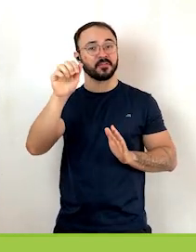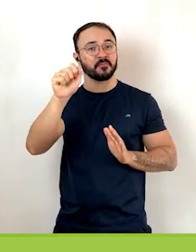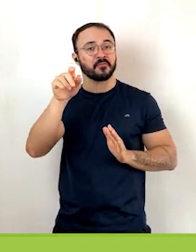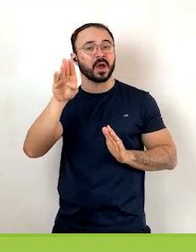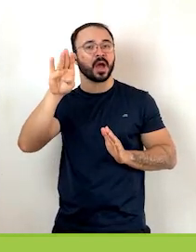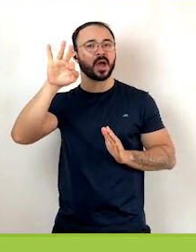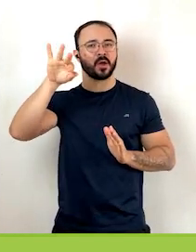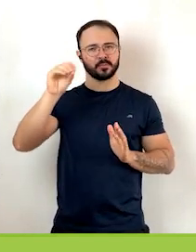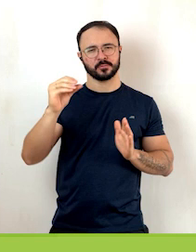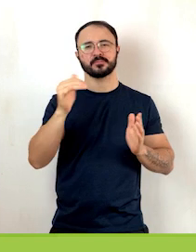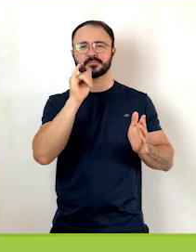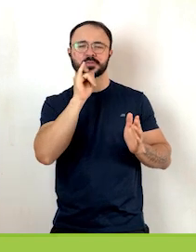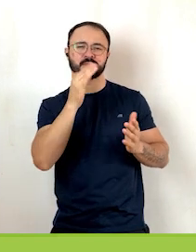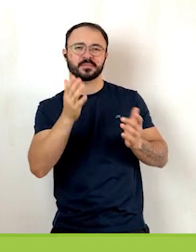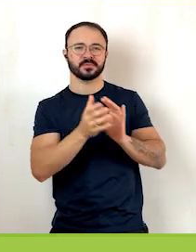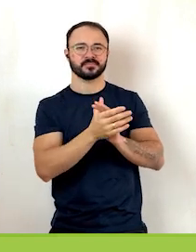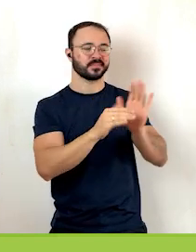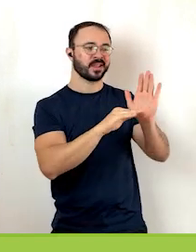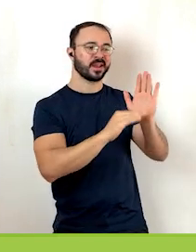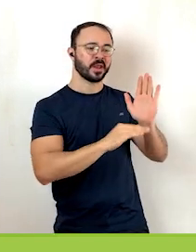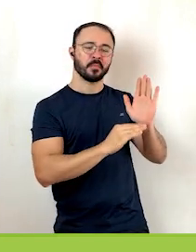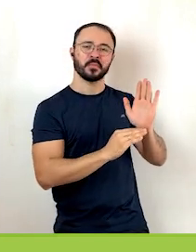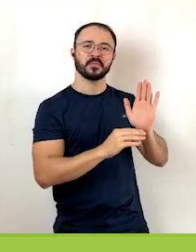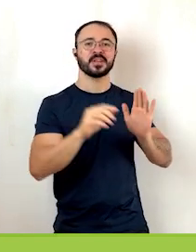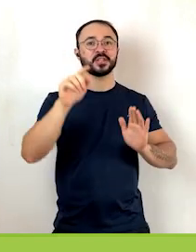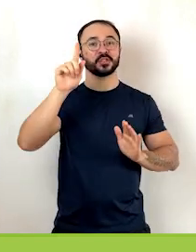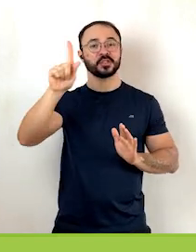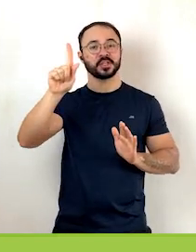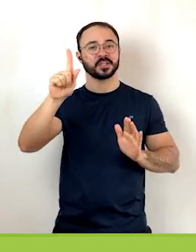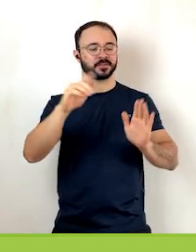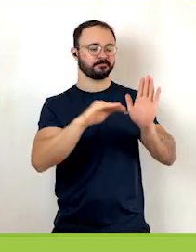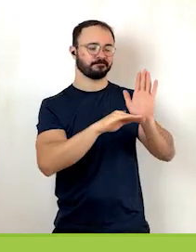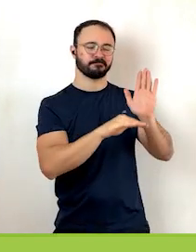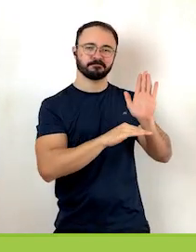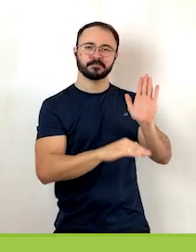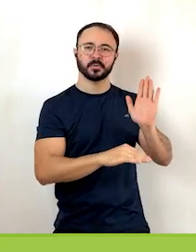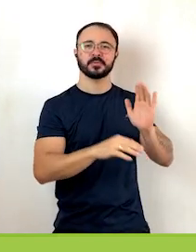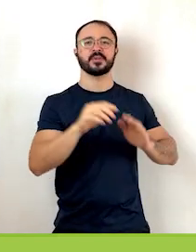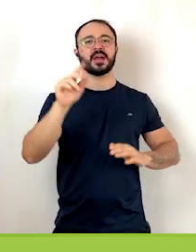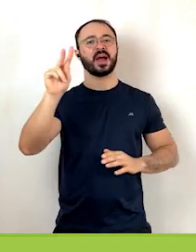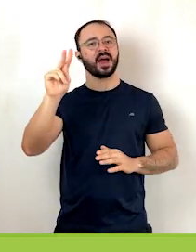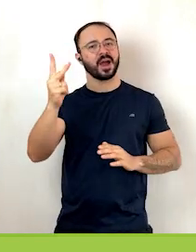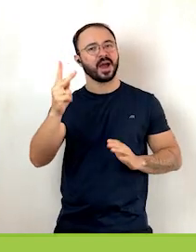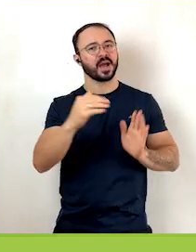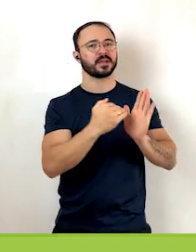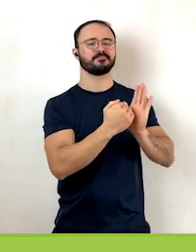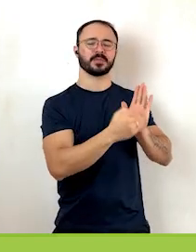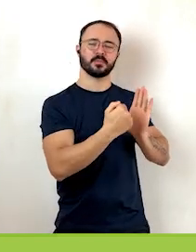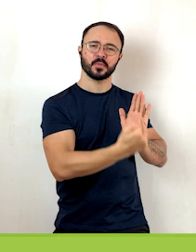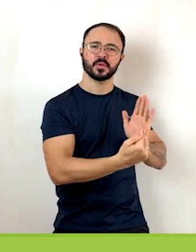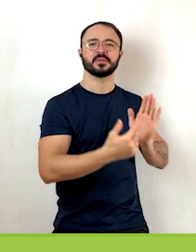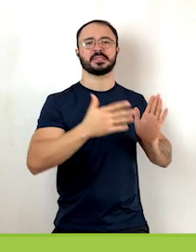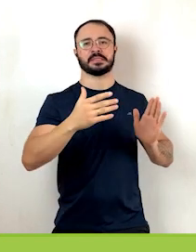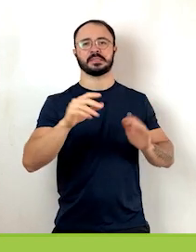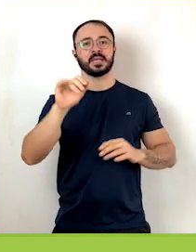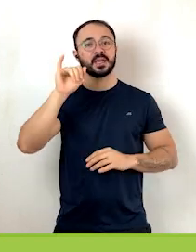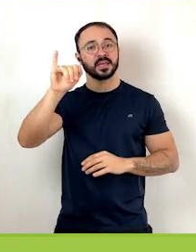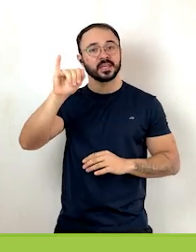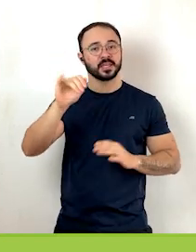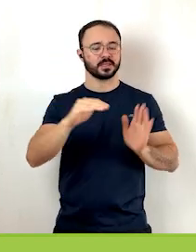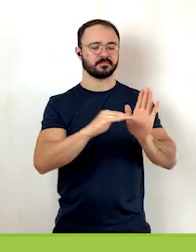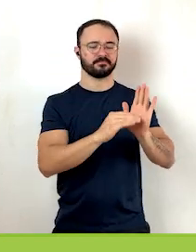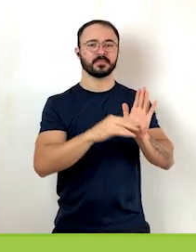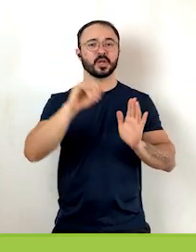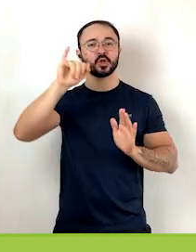o Fábio com a letra f a Gabriela com a letra g o Hélio com a letra h o